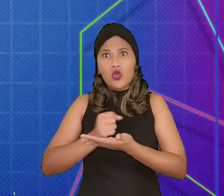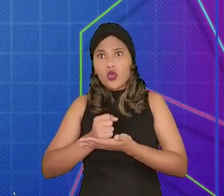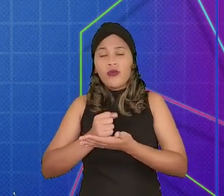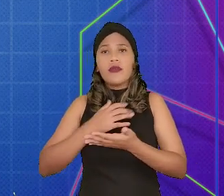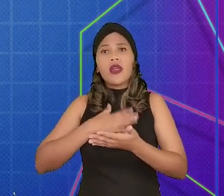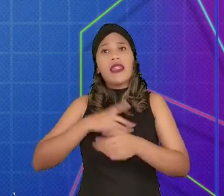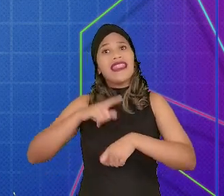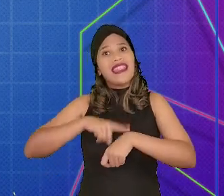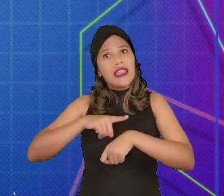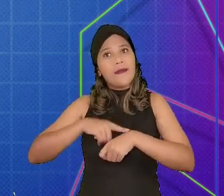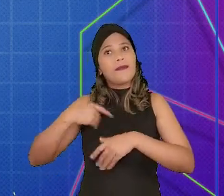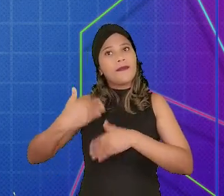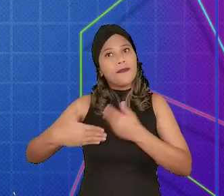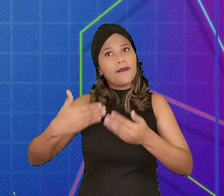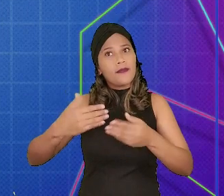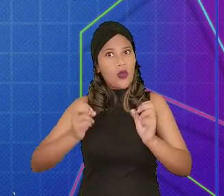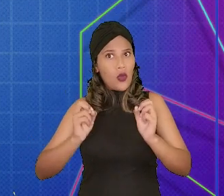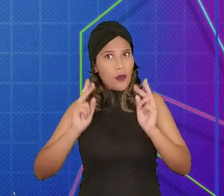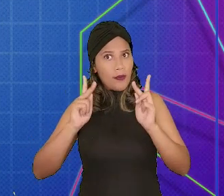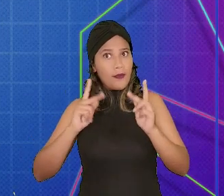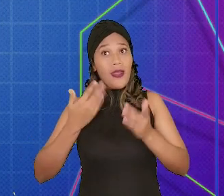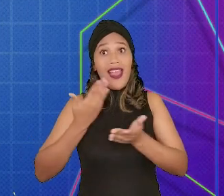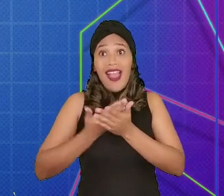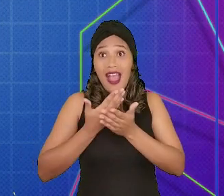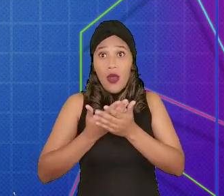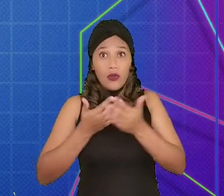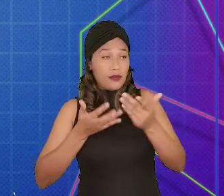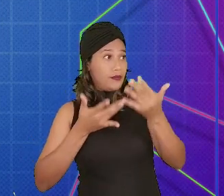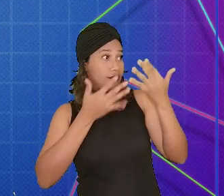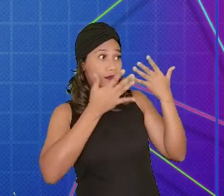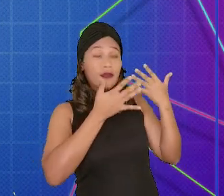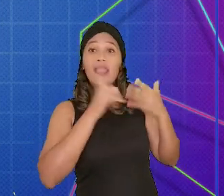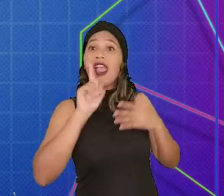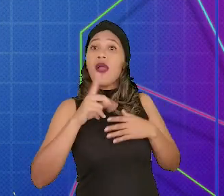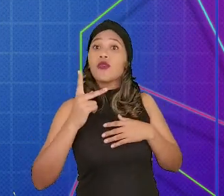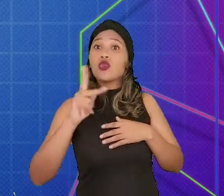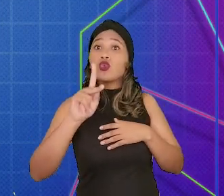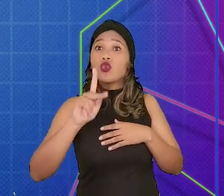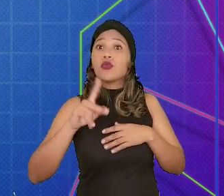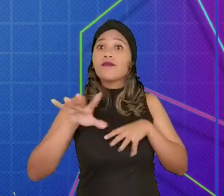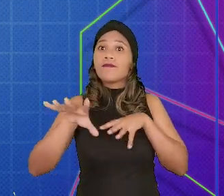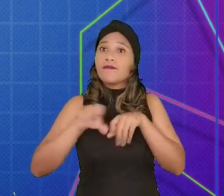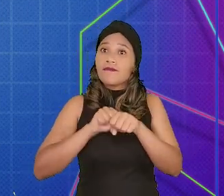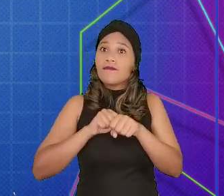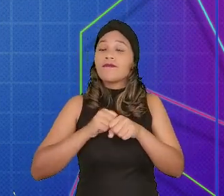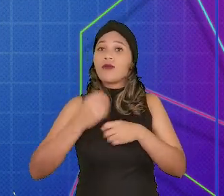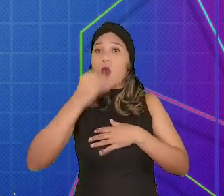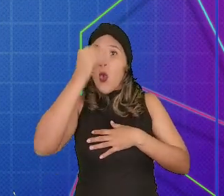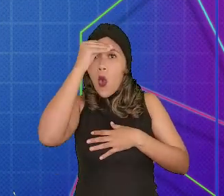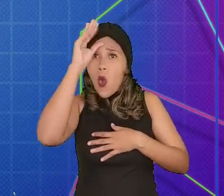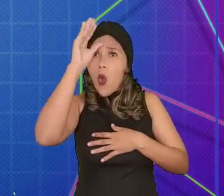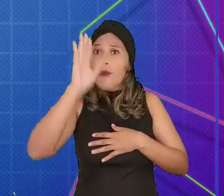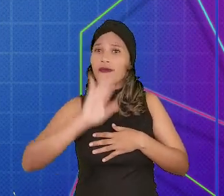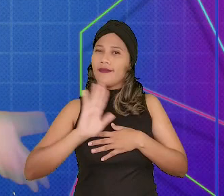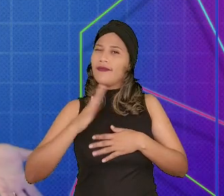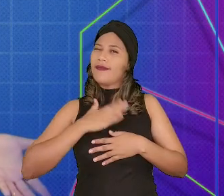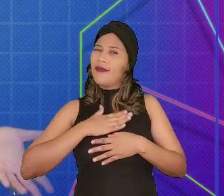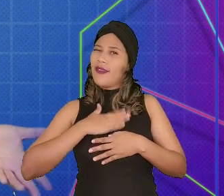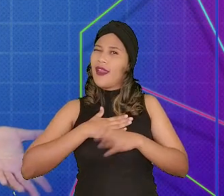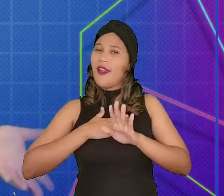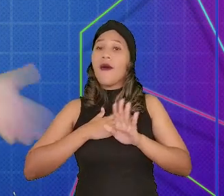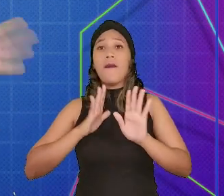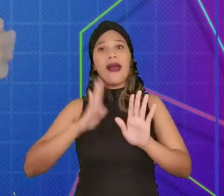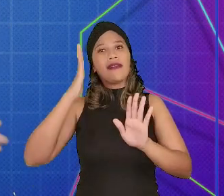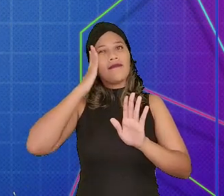um processo que leva tempo, ok? As aulas que vocês tiveram são para sua formação, então vocês têm conhecimento de